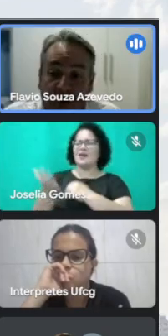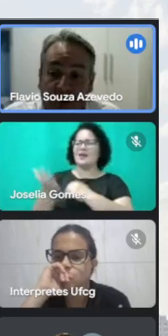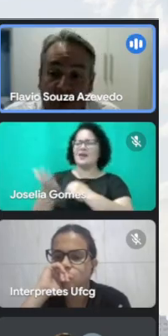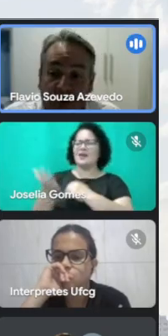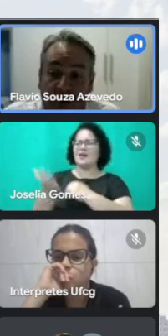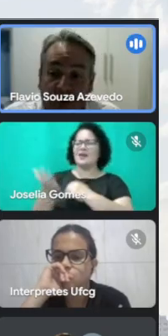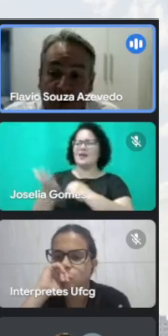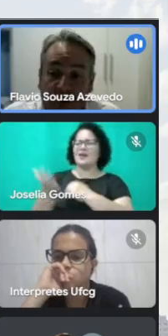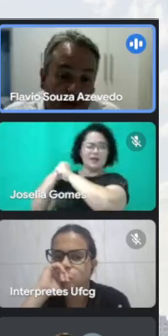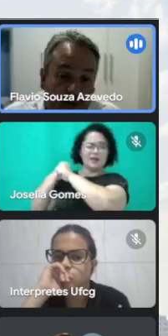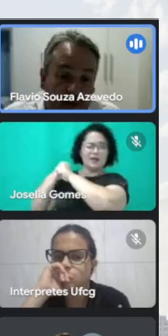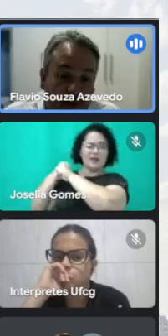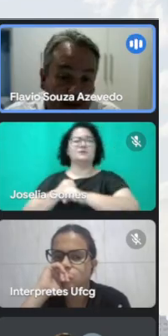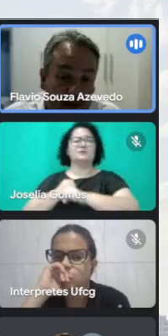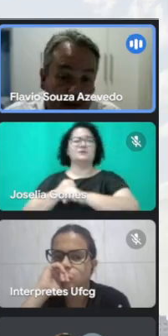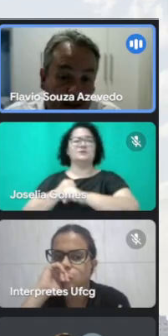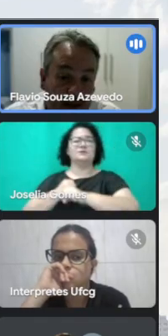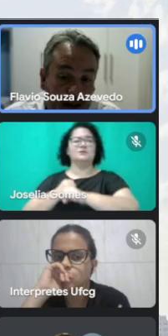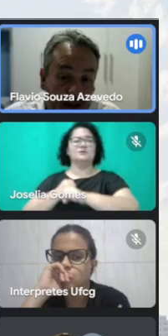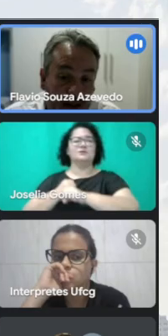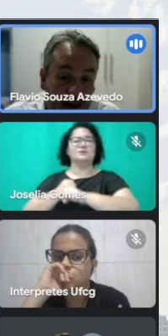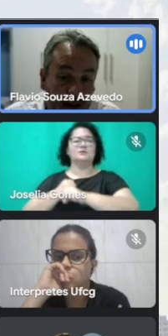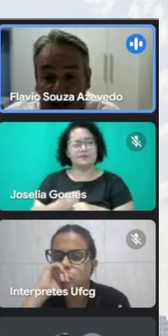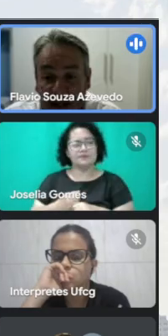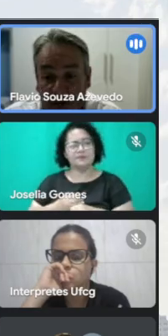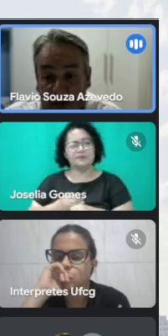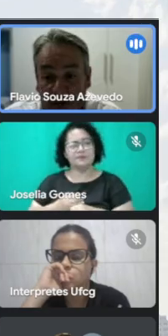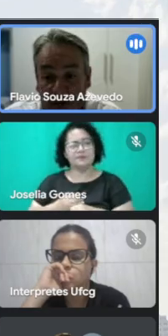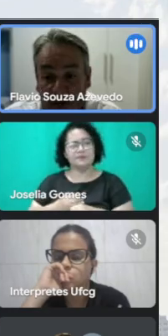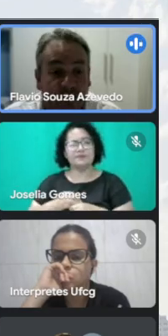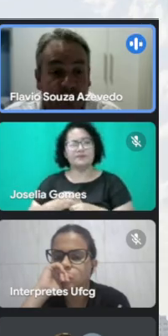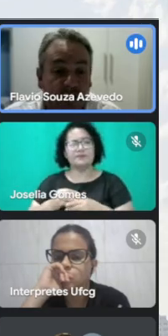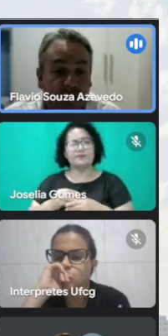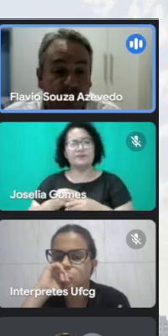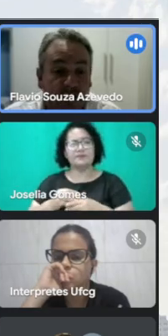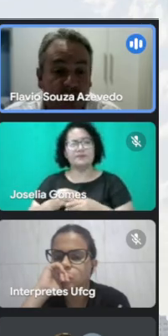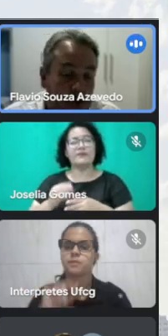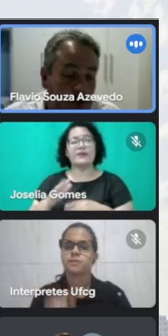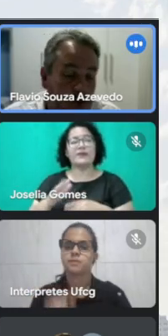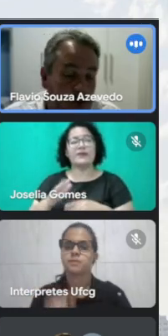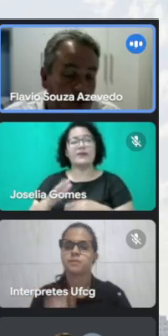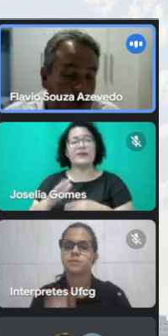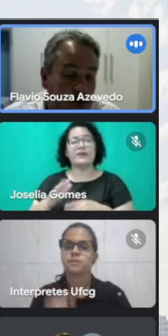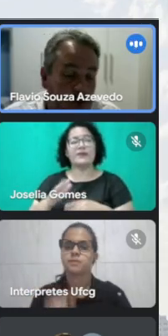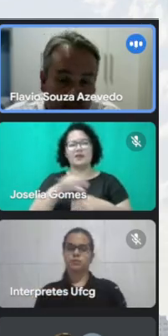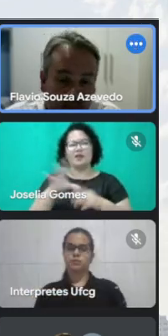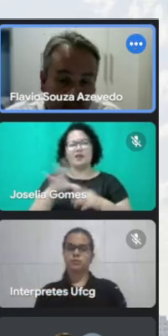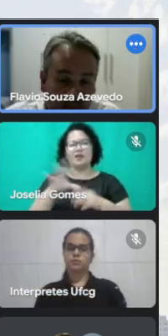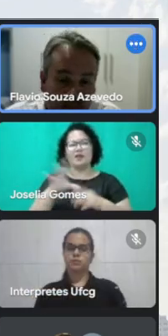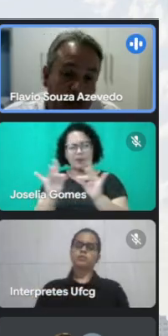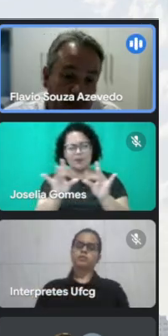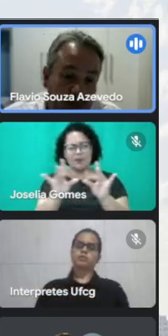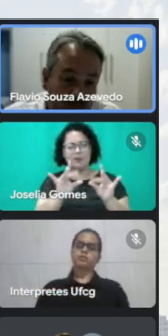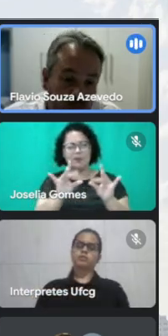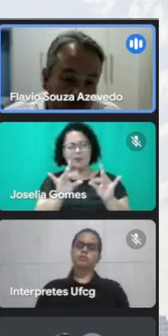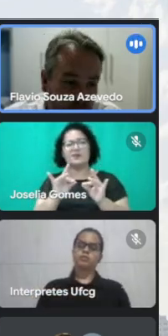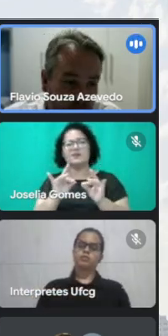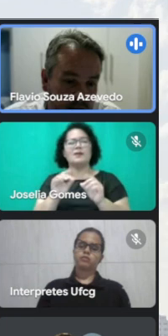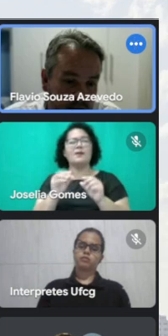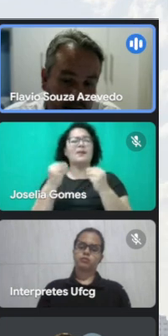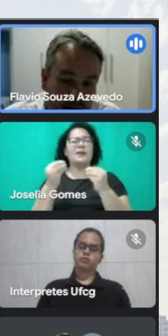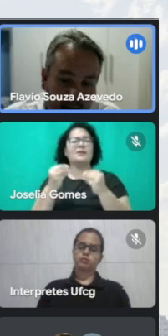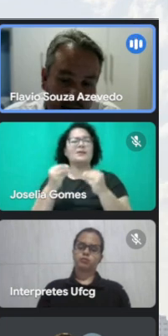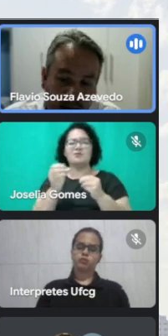por trás desse uso era a eliminação em vez de tratamento. E essas ondas úmidas serviam simplesmente como recipiente. É a mesma coisa